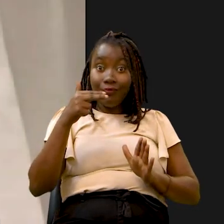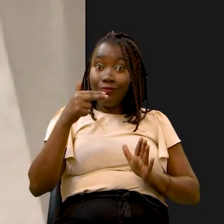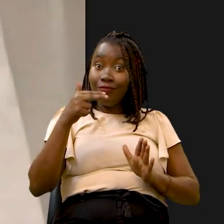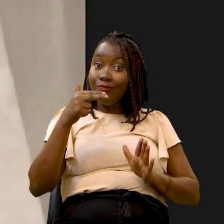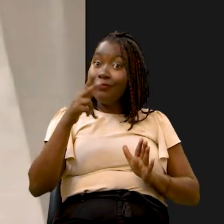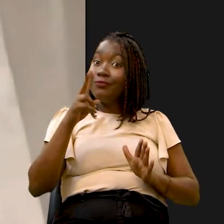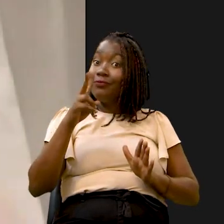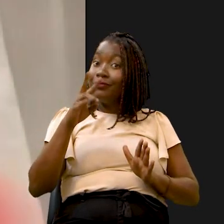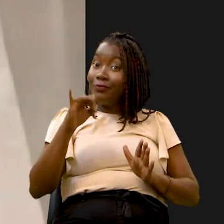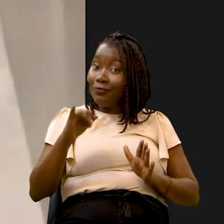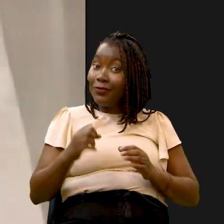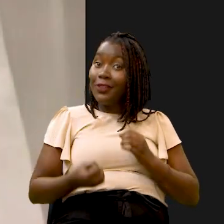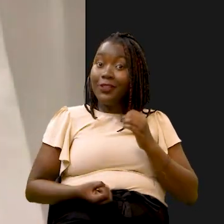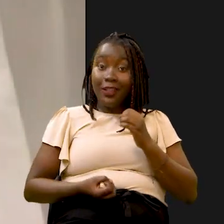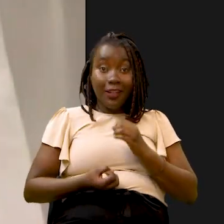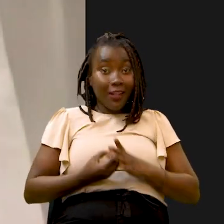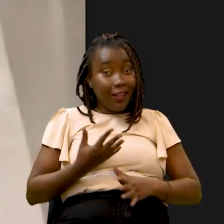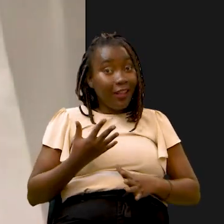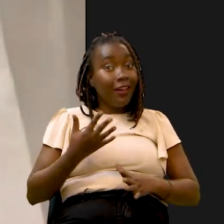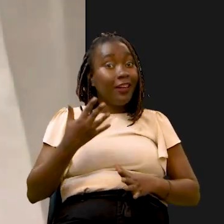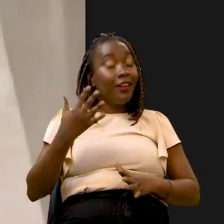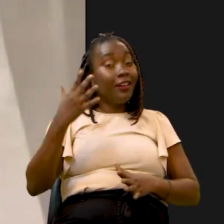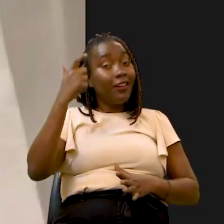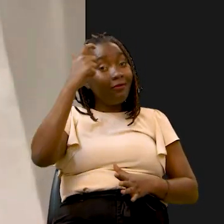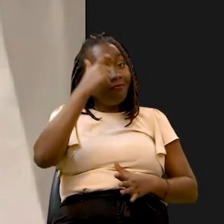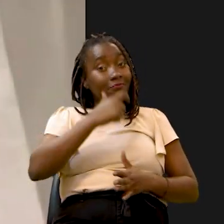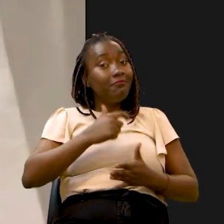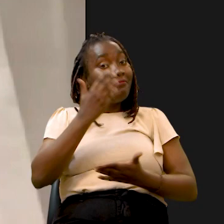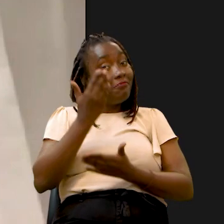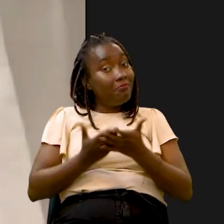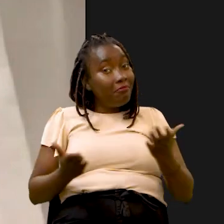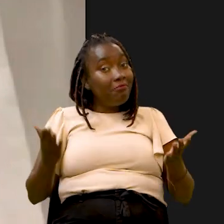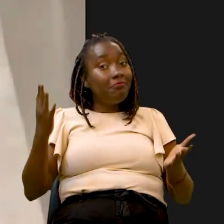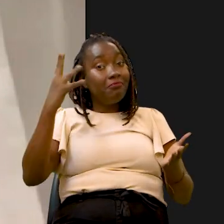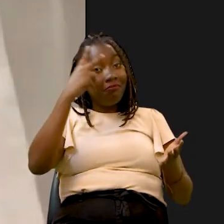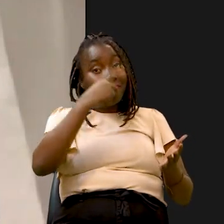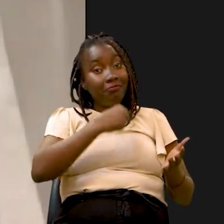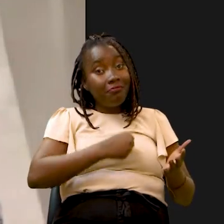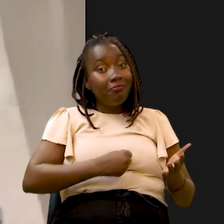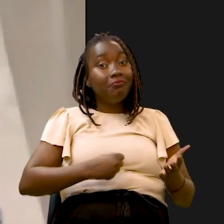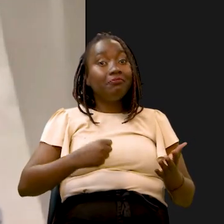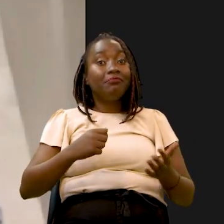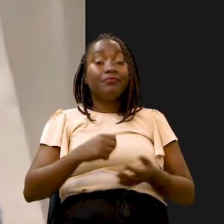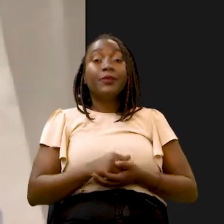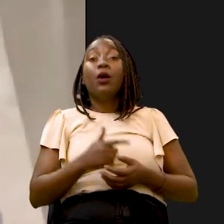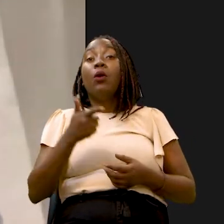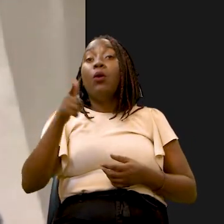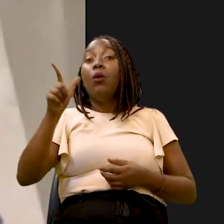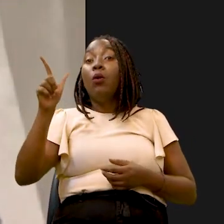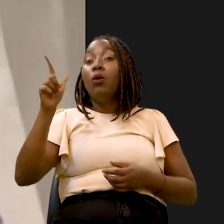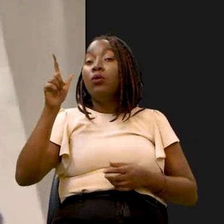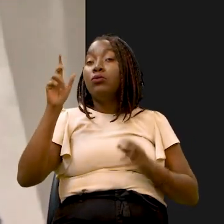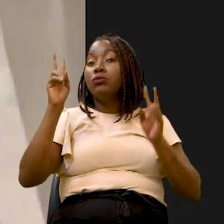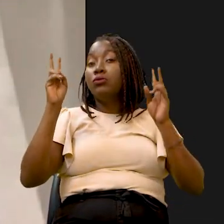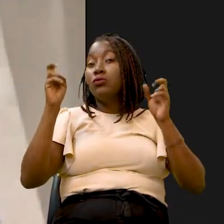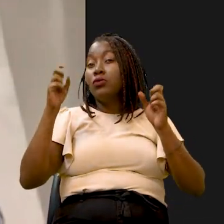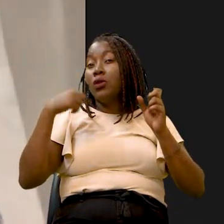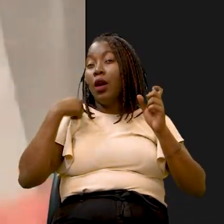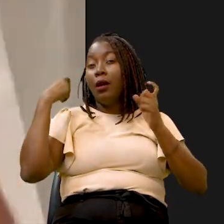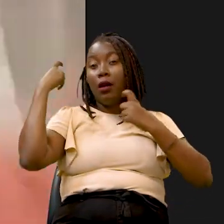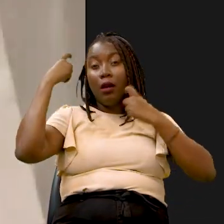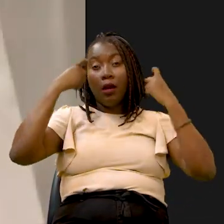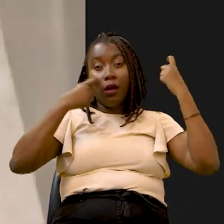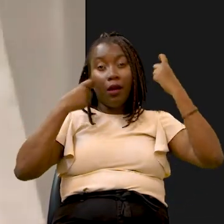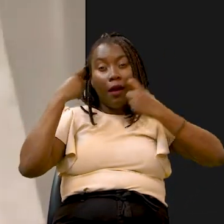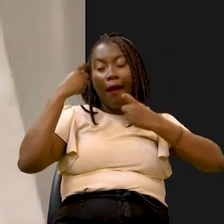cirurgia inexoravelmente vai gerar um dano estético e funcional. O outro fator que me preocupa bastante